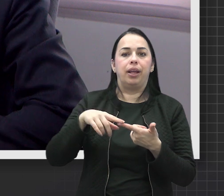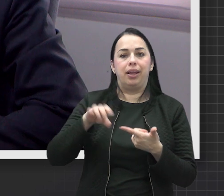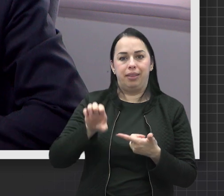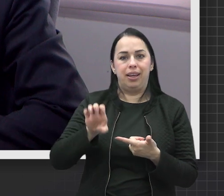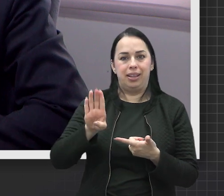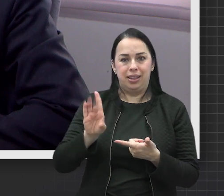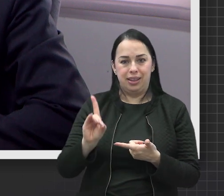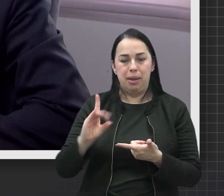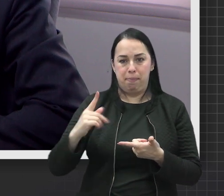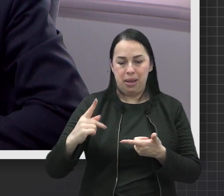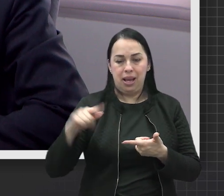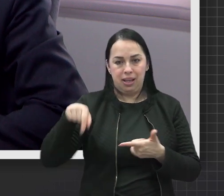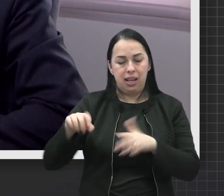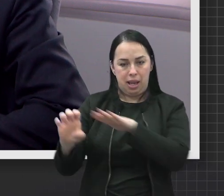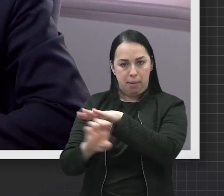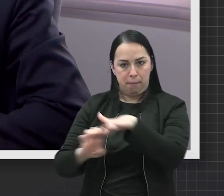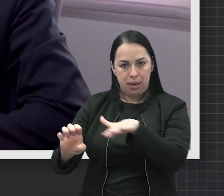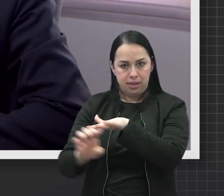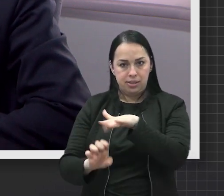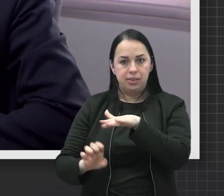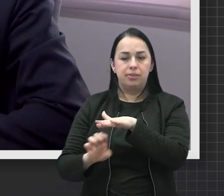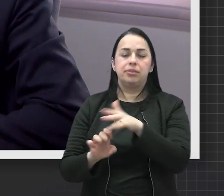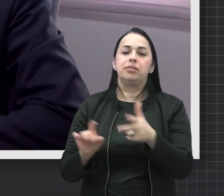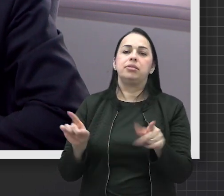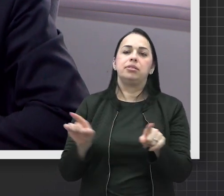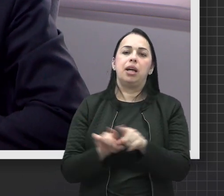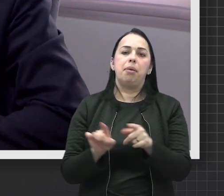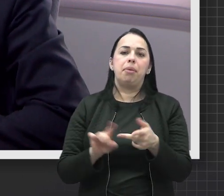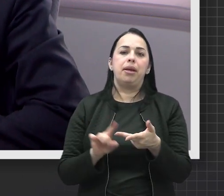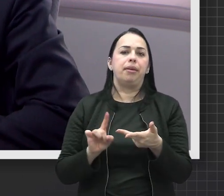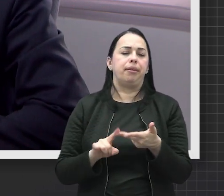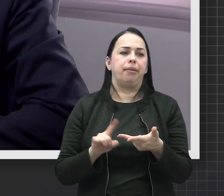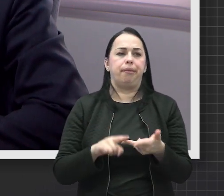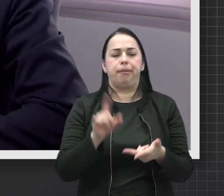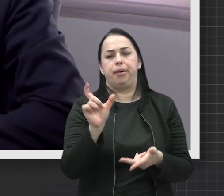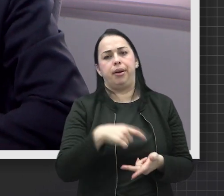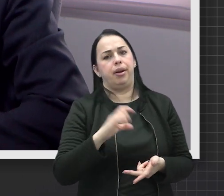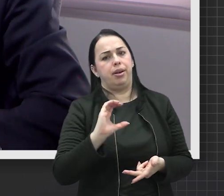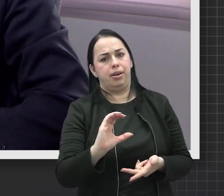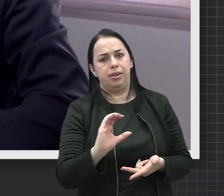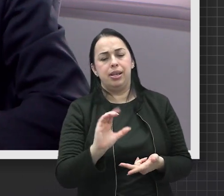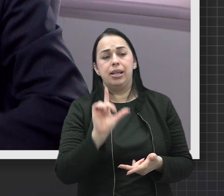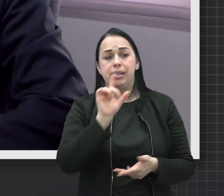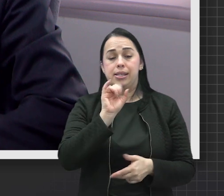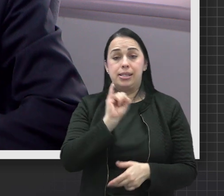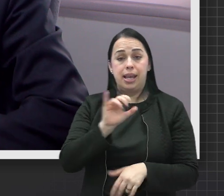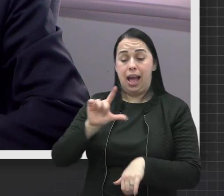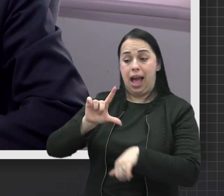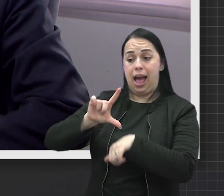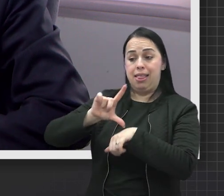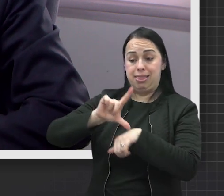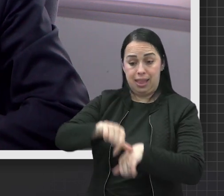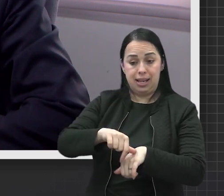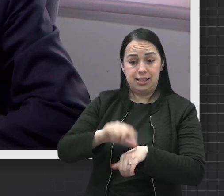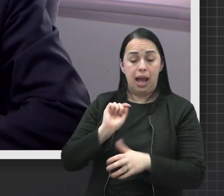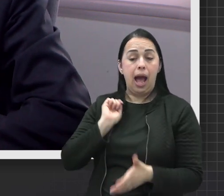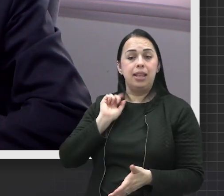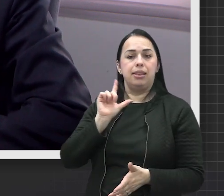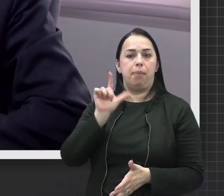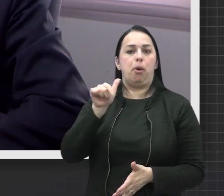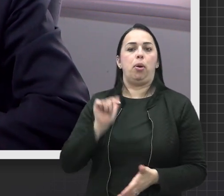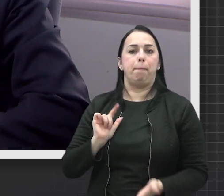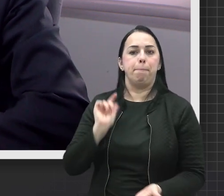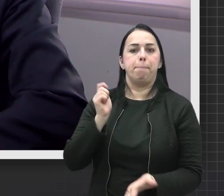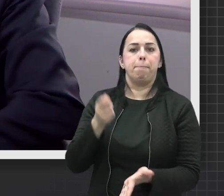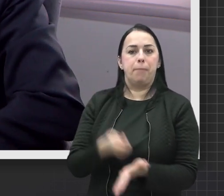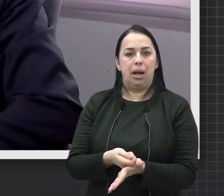é os casos da EDP aqui na nossa região, e também cartões, coisas do tipo, desses atrasos. Então ele tem um